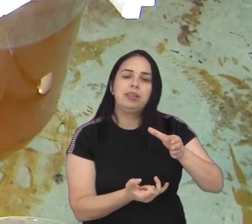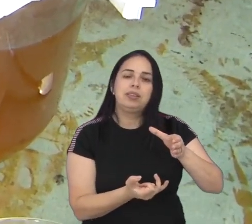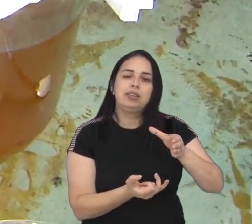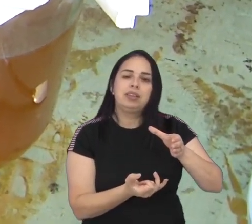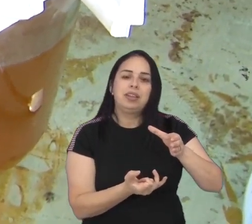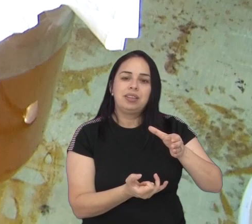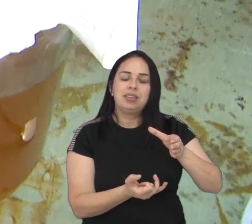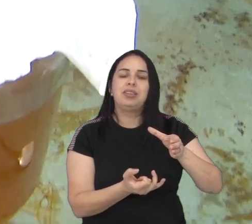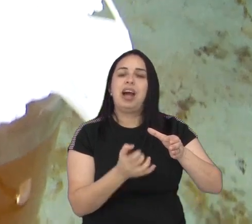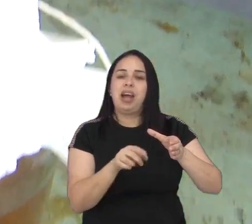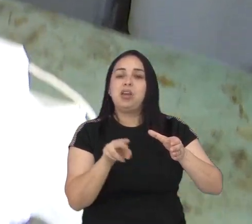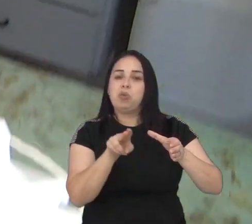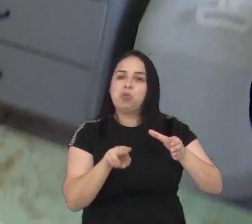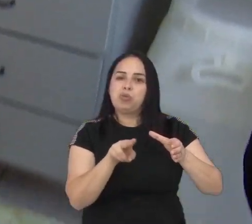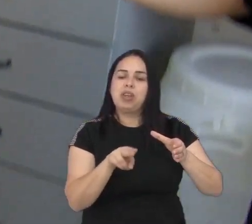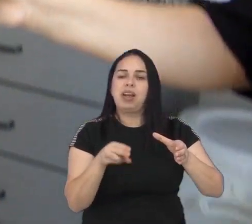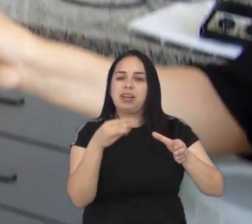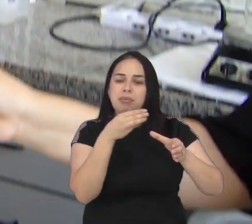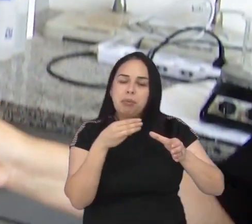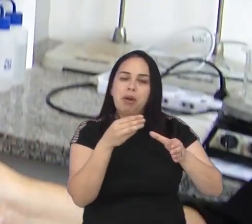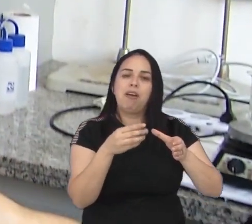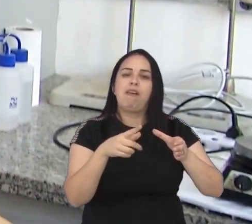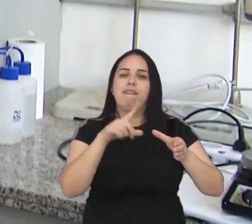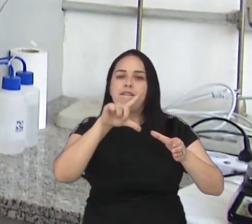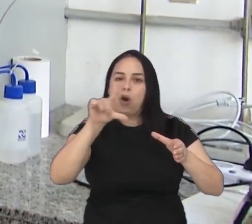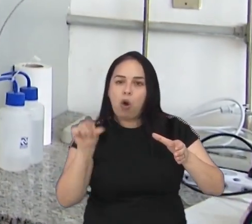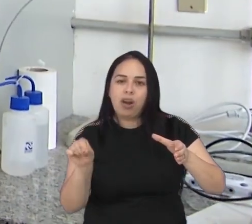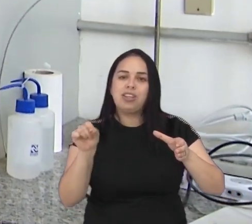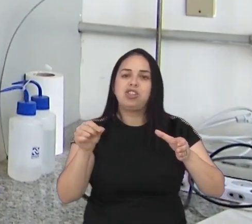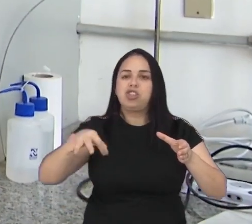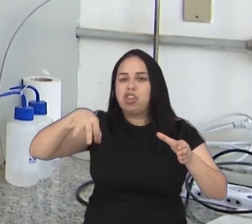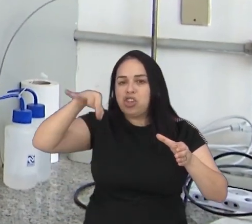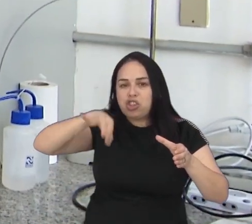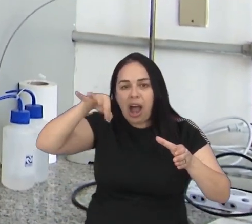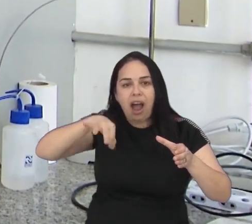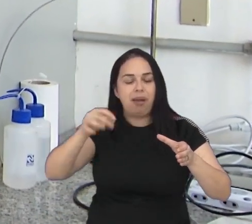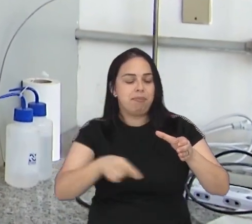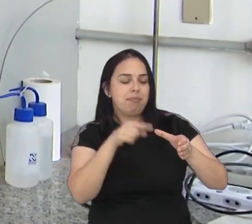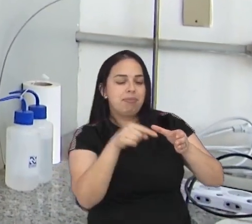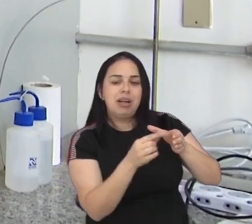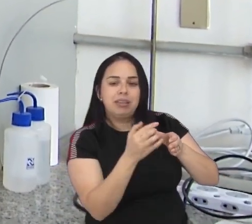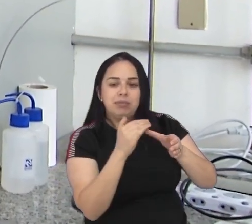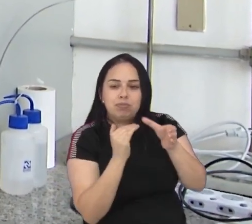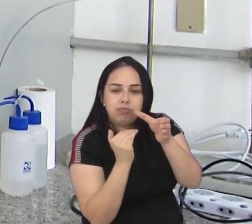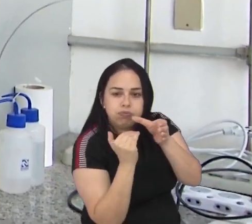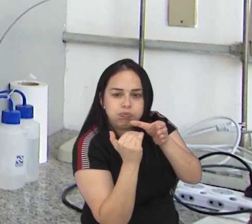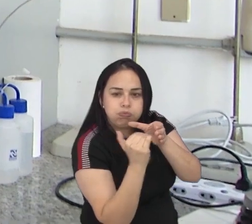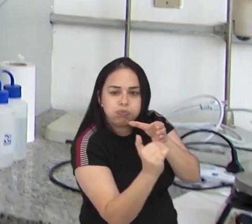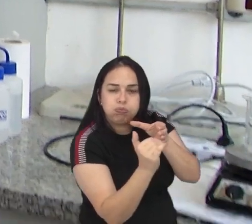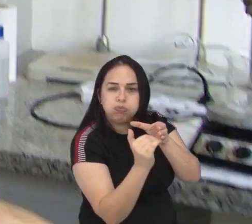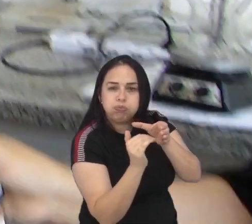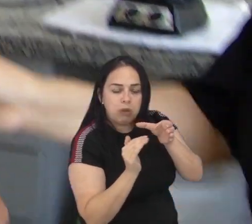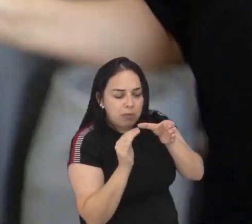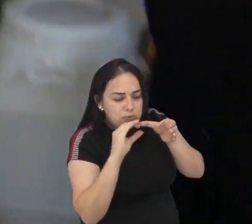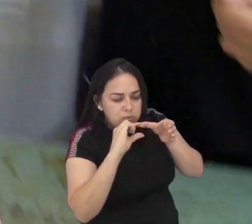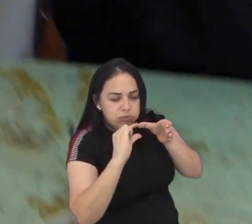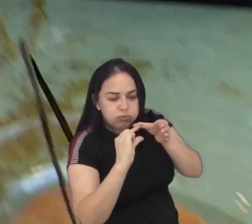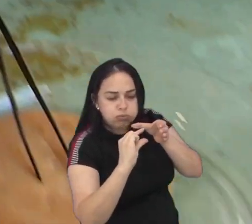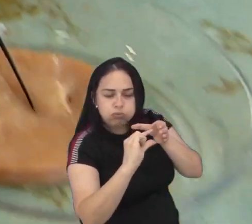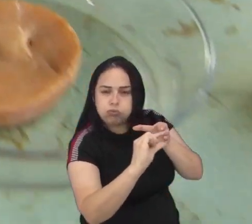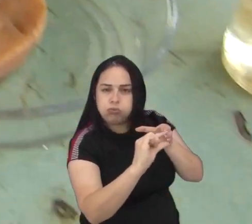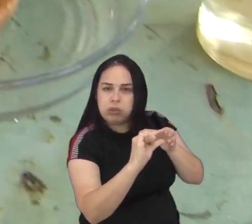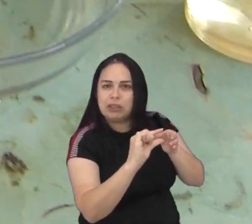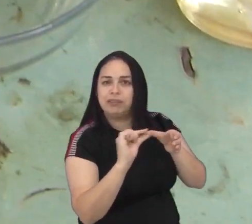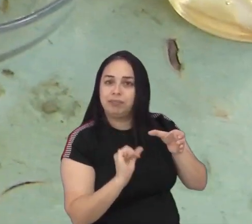né, a cetobactéria, ela acaba consumindo a glicose e folhas de chá para produzir uma camada de celulose